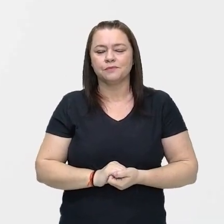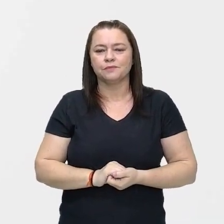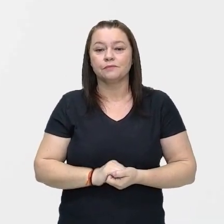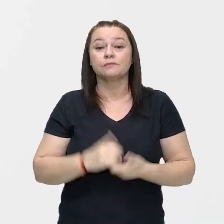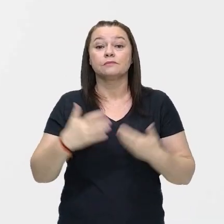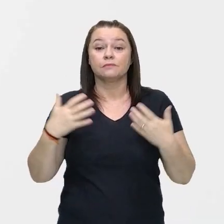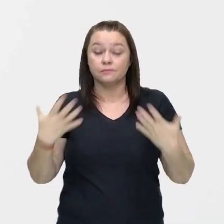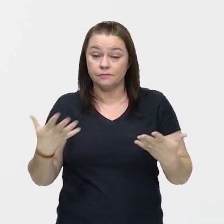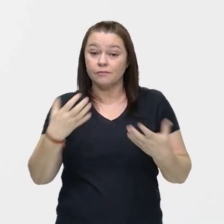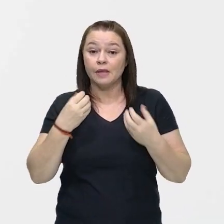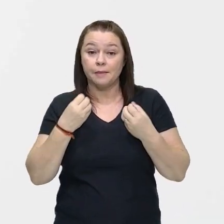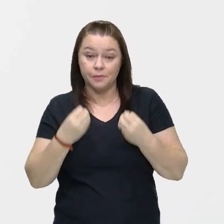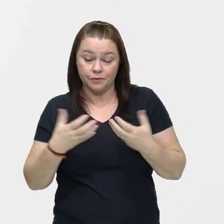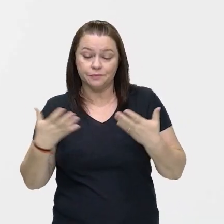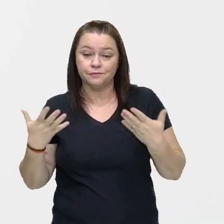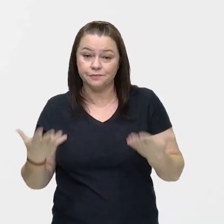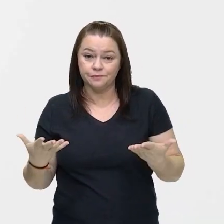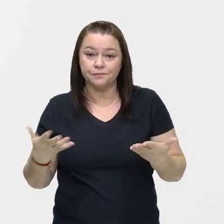Bom,